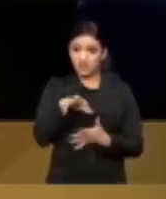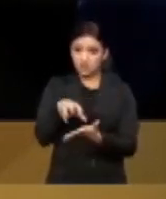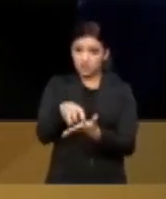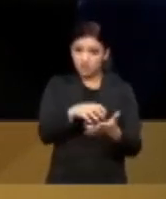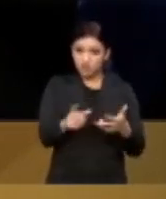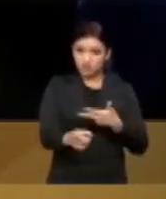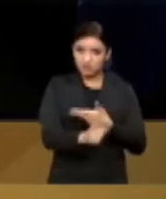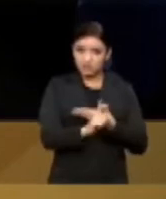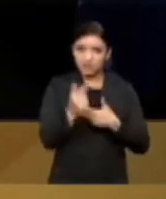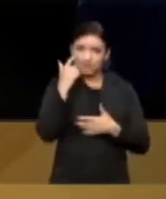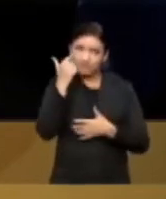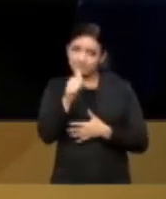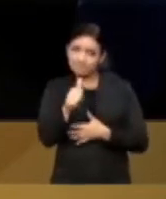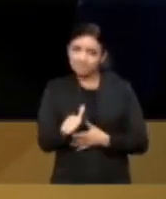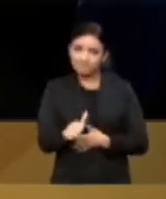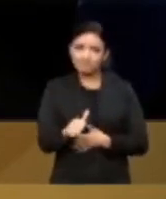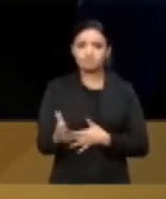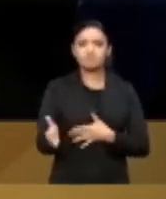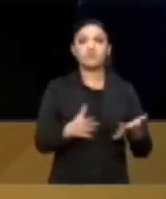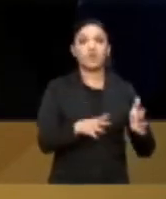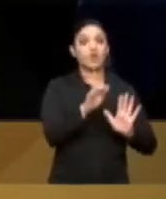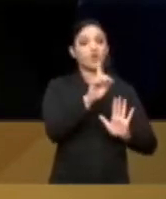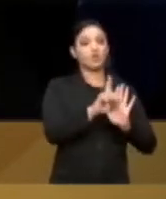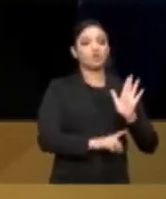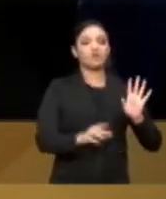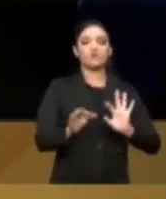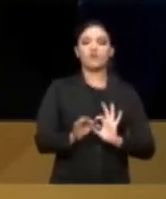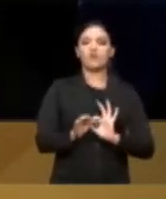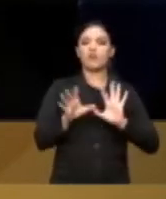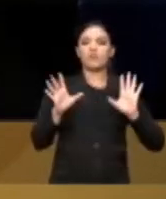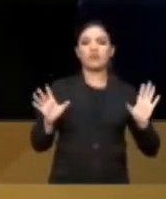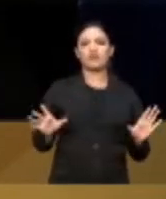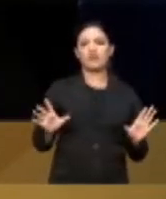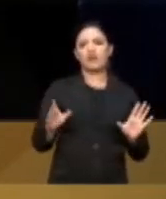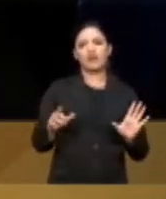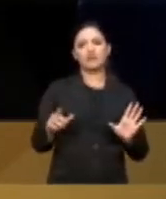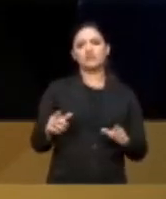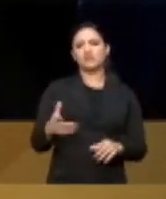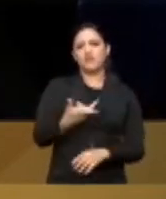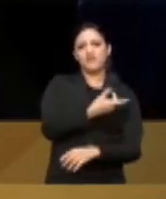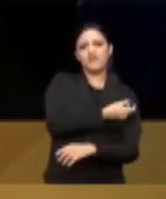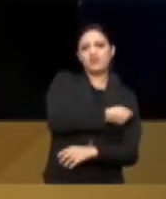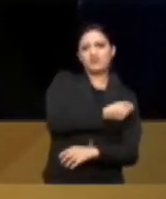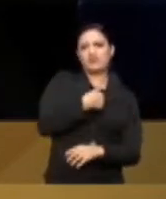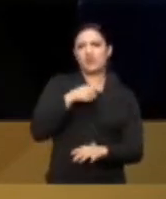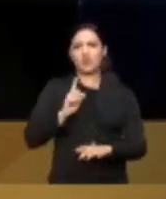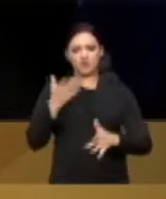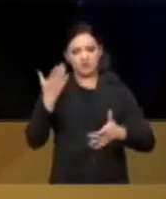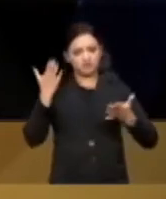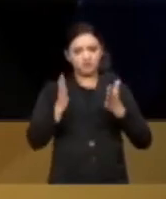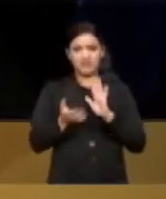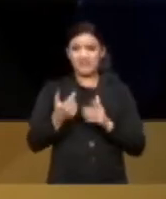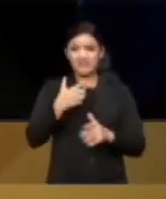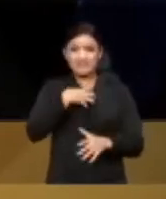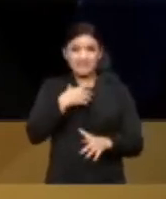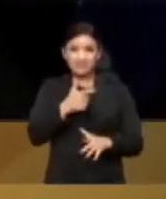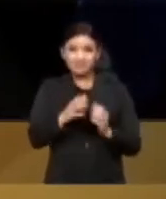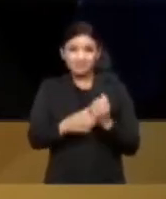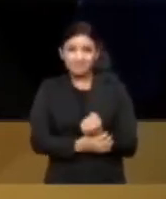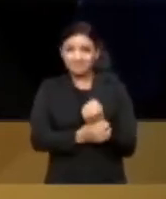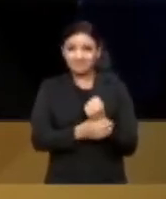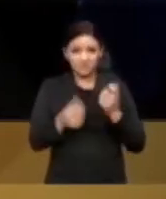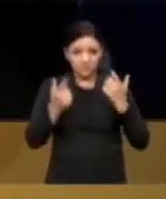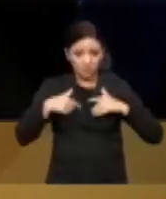sua avaliação. O direito à liberdade de não ser vacinado por parte daqueles que não se sentirem seguros de